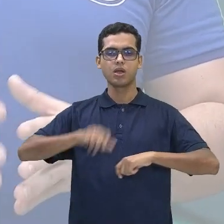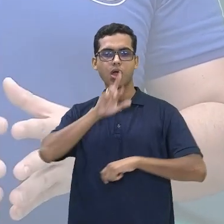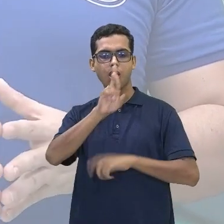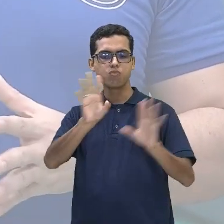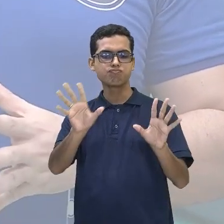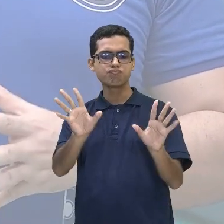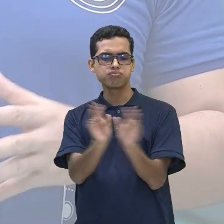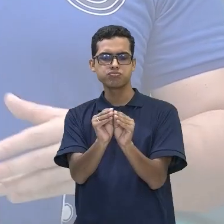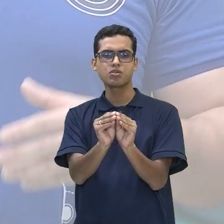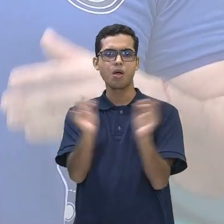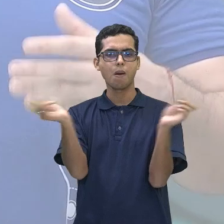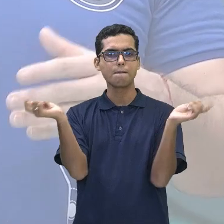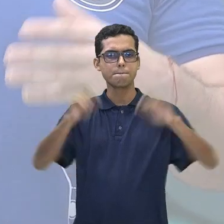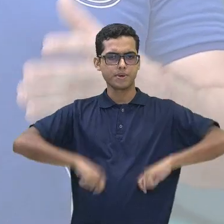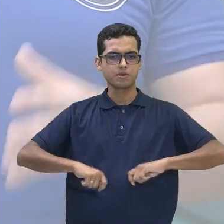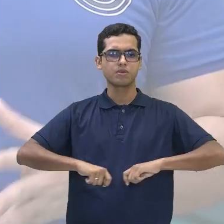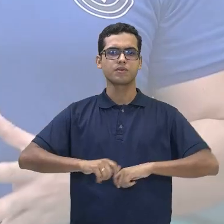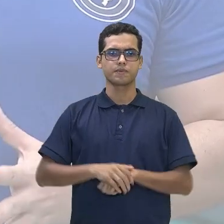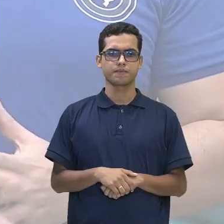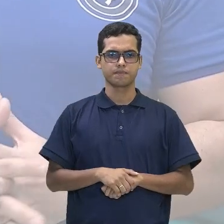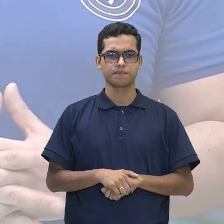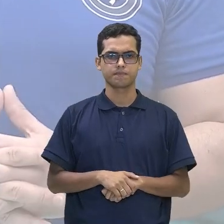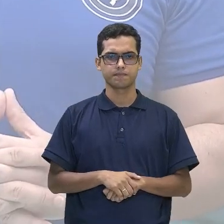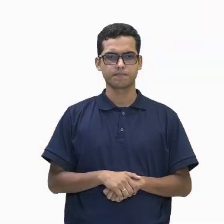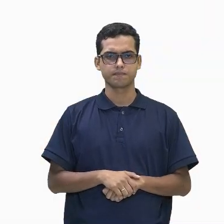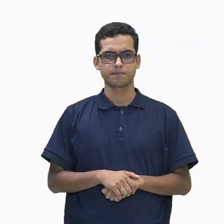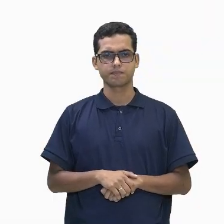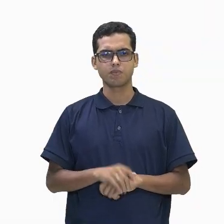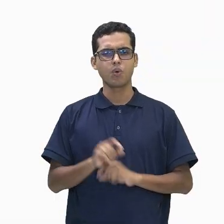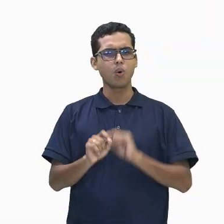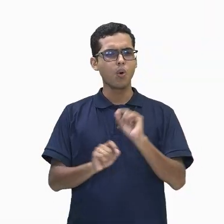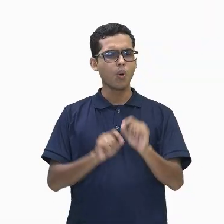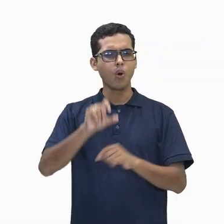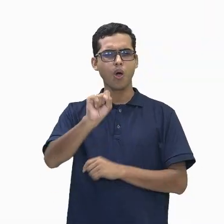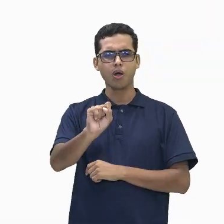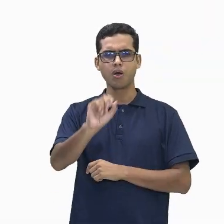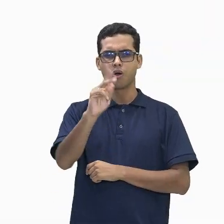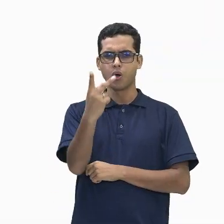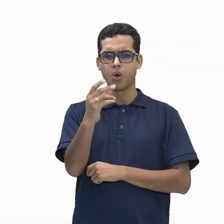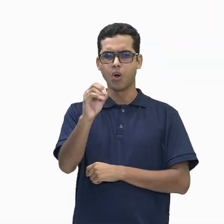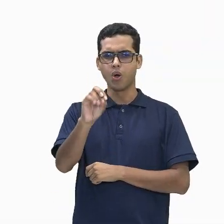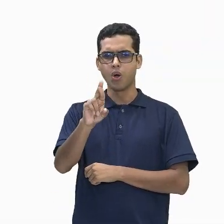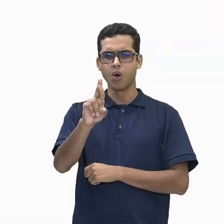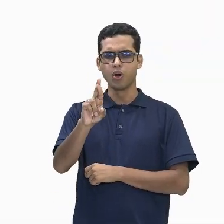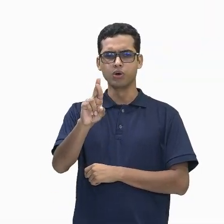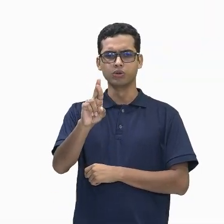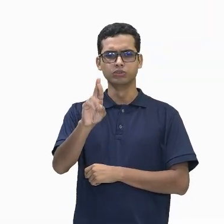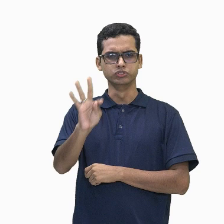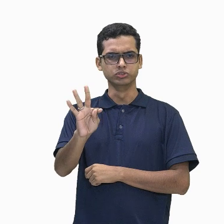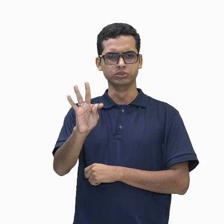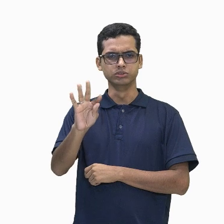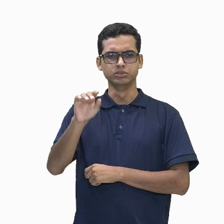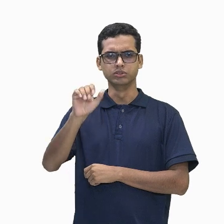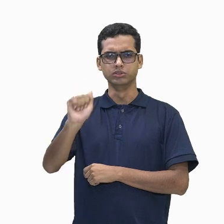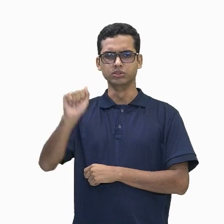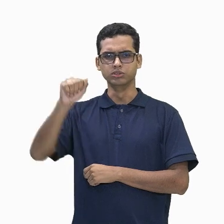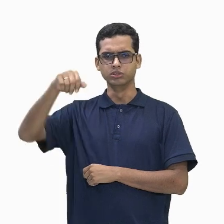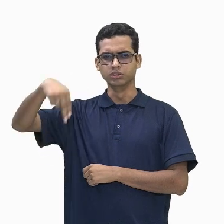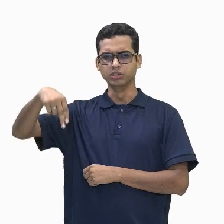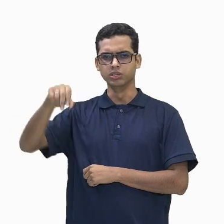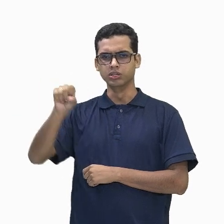eu vou mostrar para vocês agora o que são short answers. Vamos lá. Short answers são pequenas